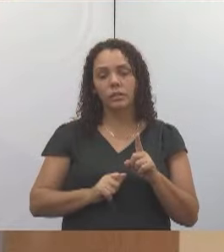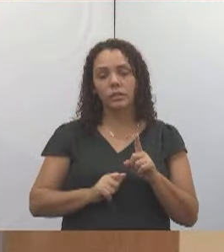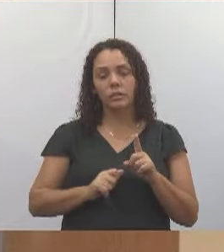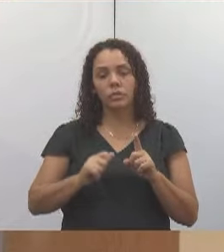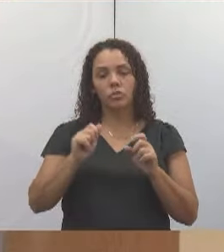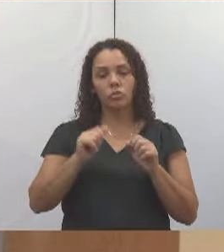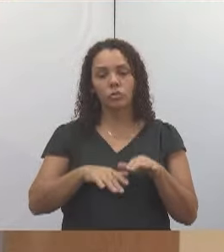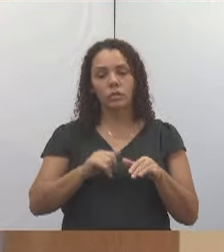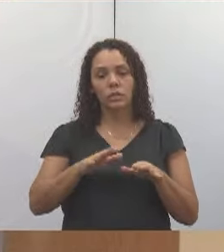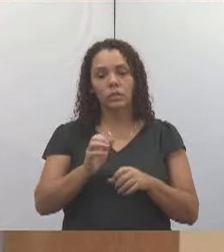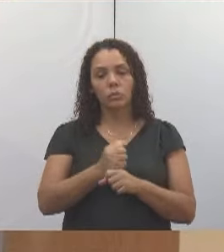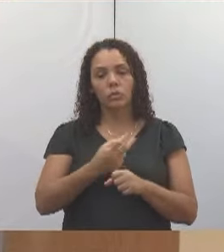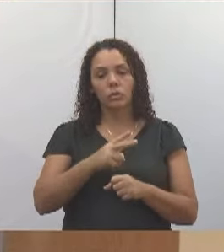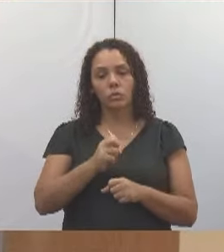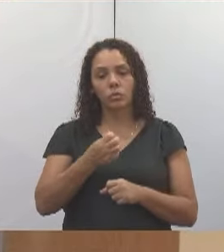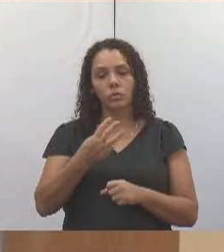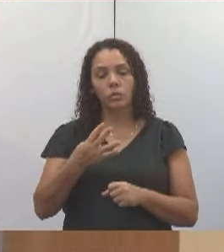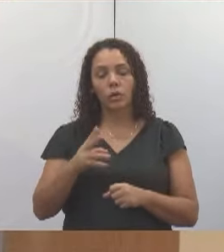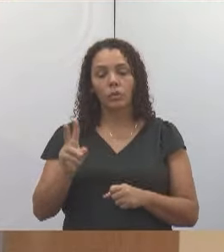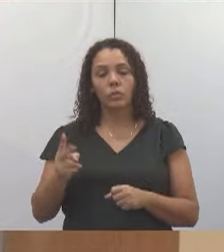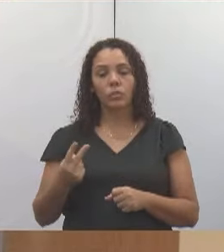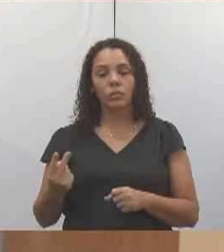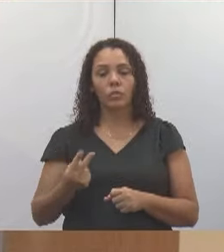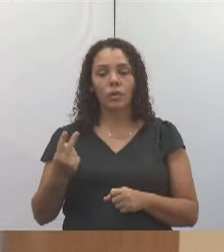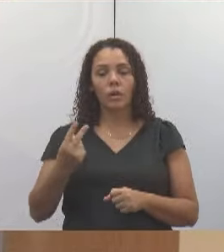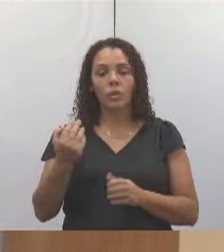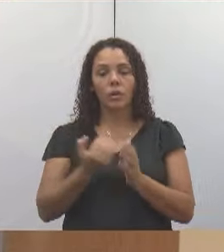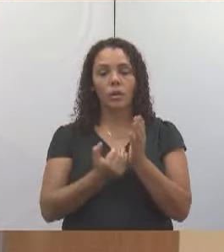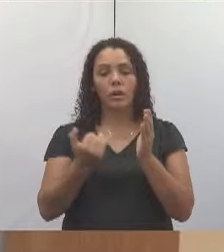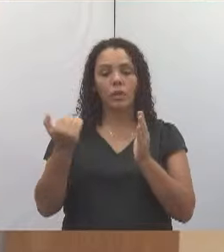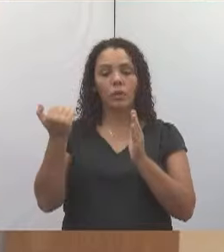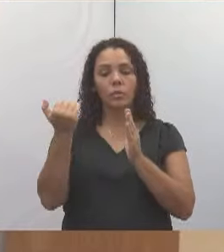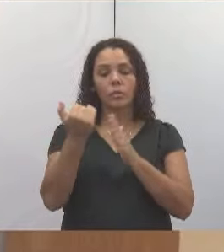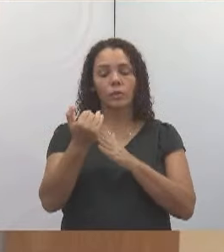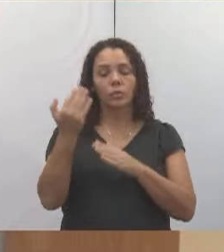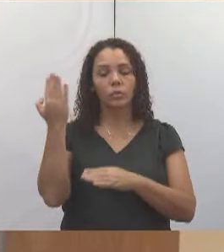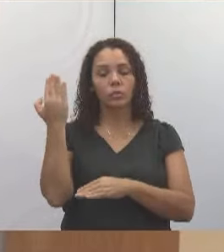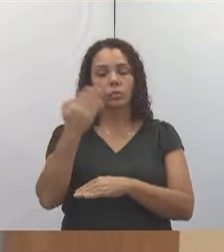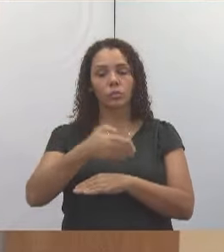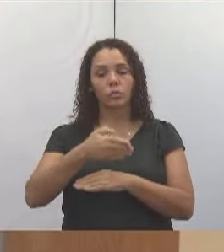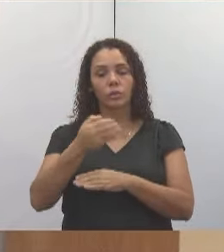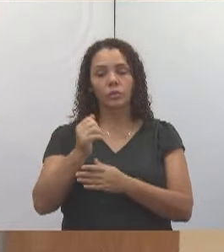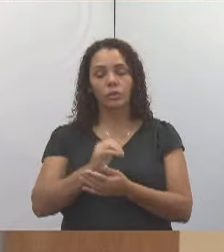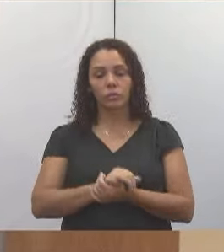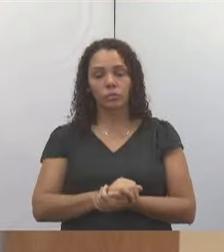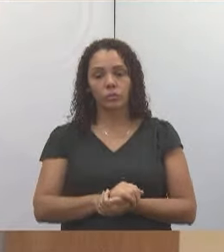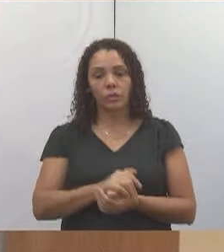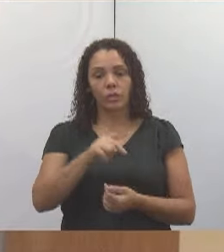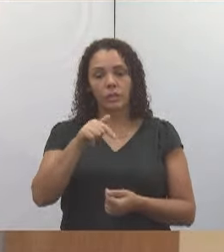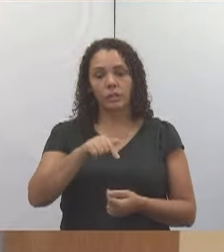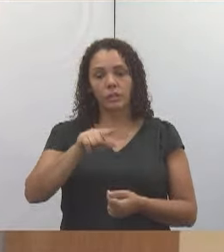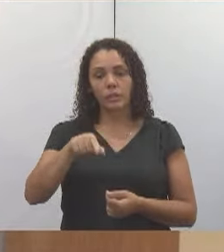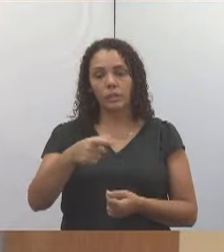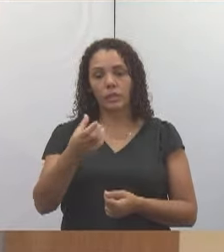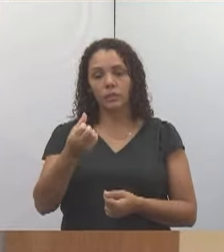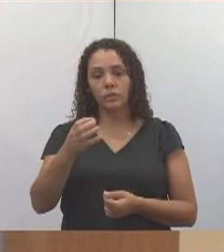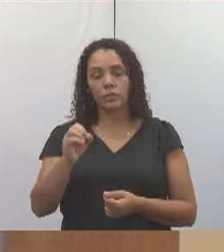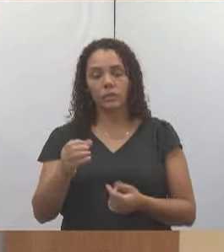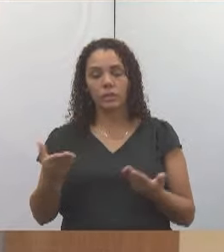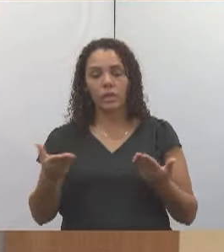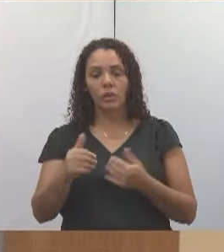1º/9/2024, subiu a pedagem de Jacareí. De 7,60